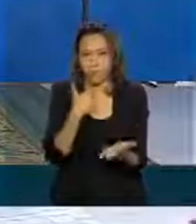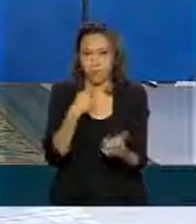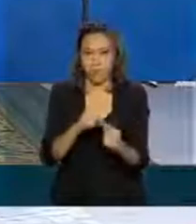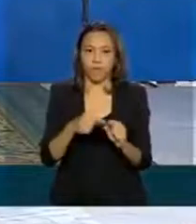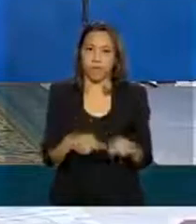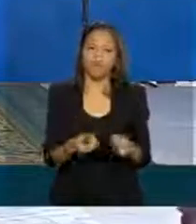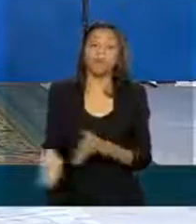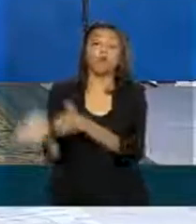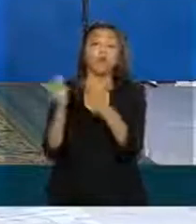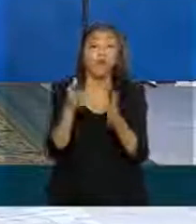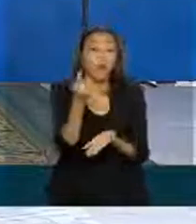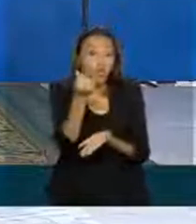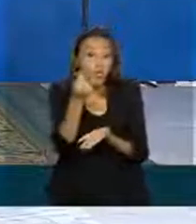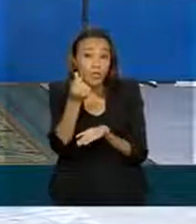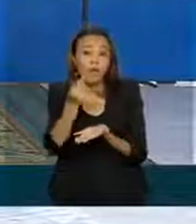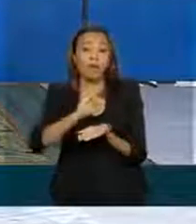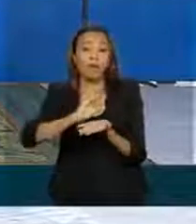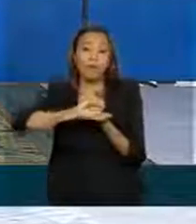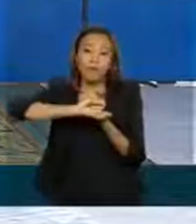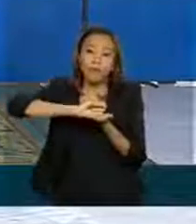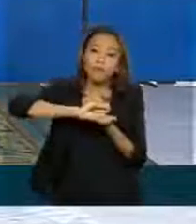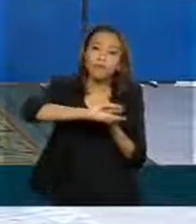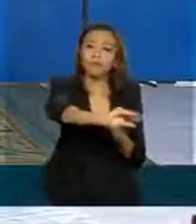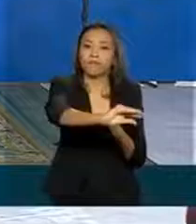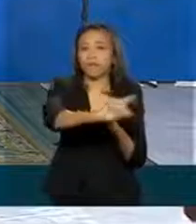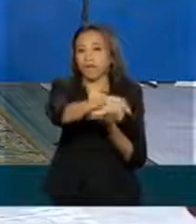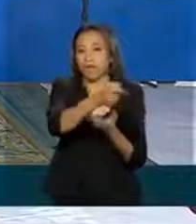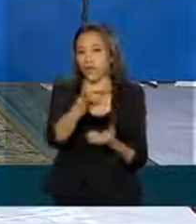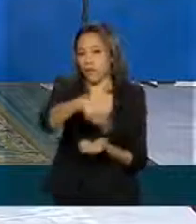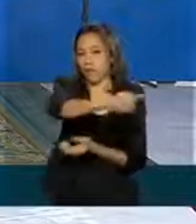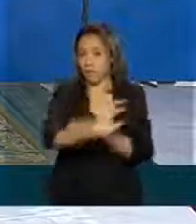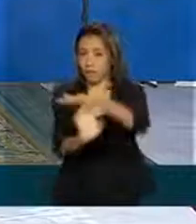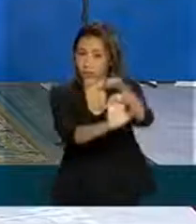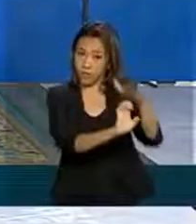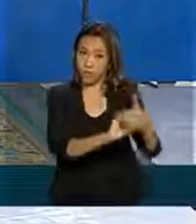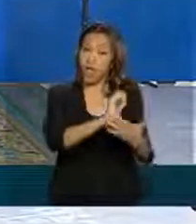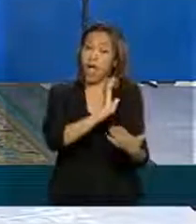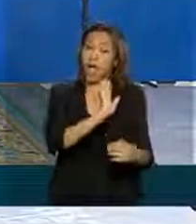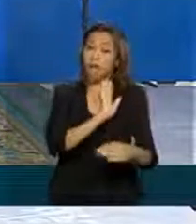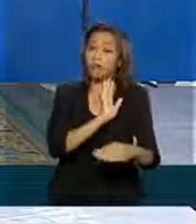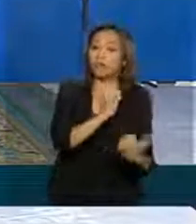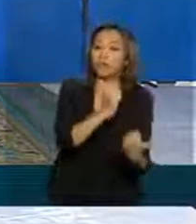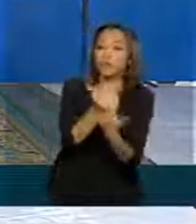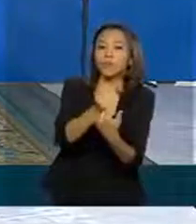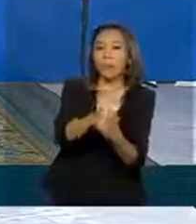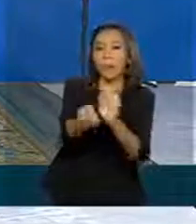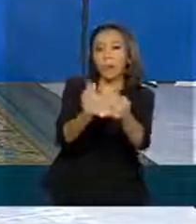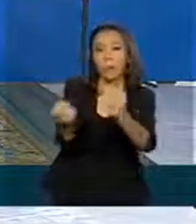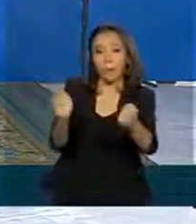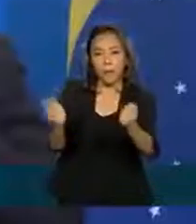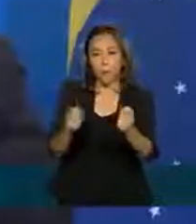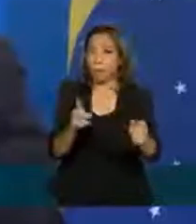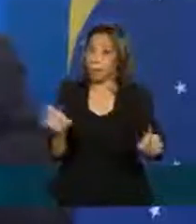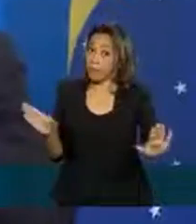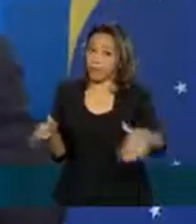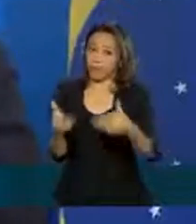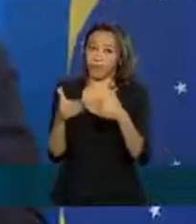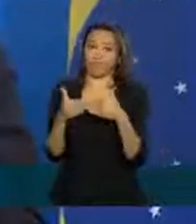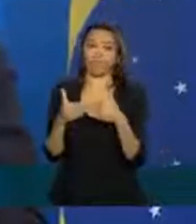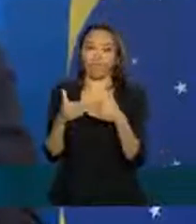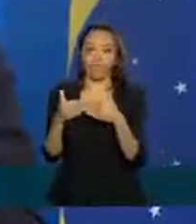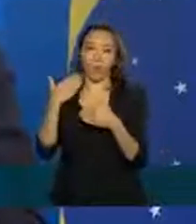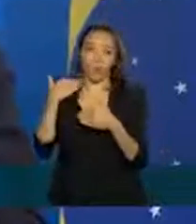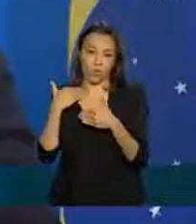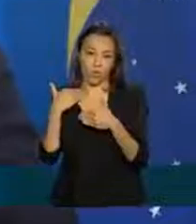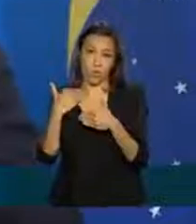O dinheiro vai direto para as folhas de pagamento. Então, a empresa fecha o contrato com o banco, mas o dinheiro vai